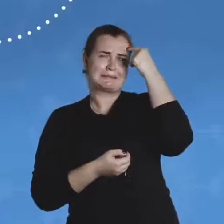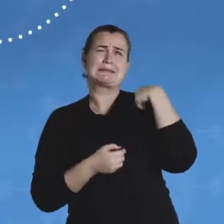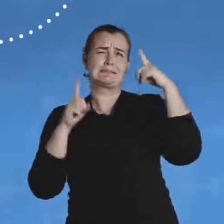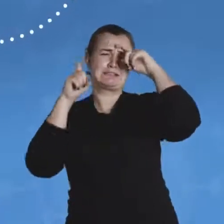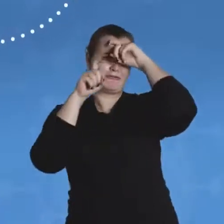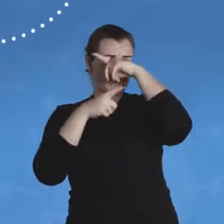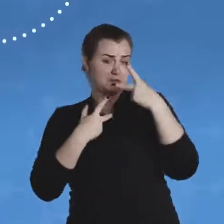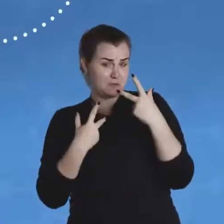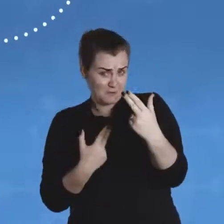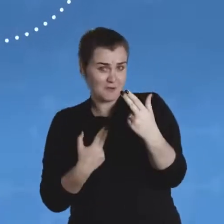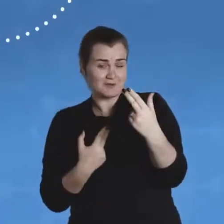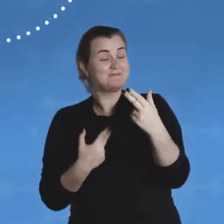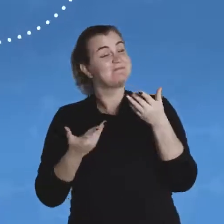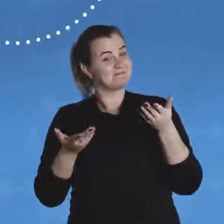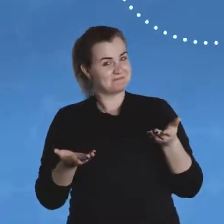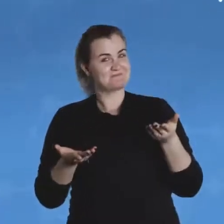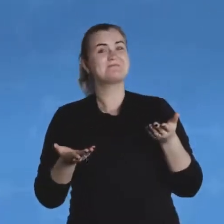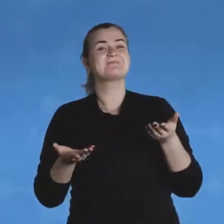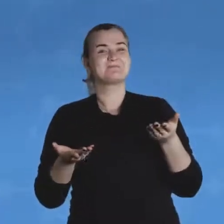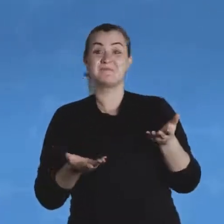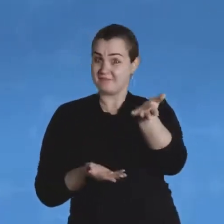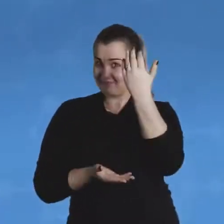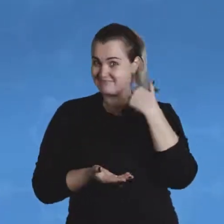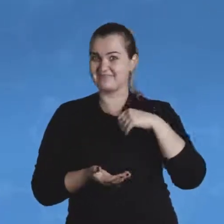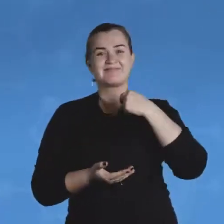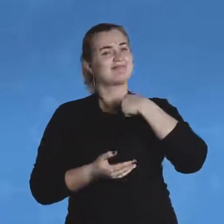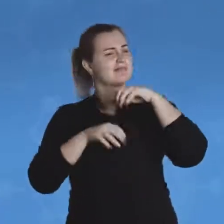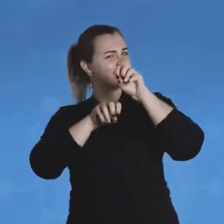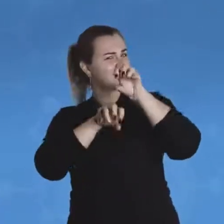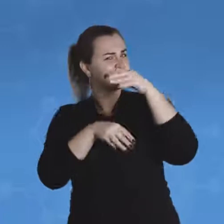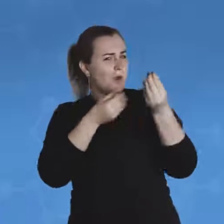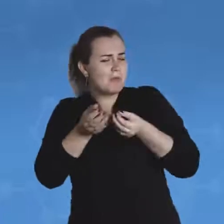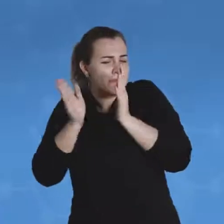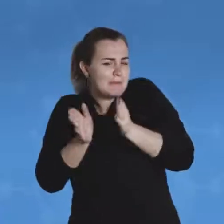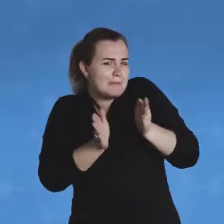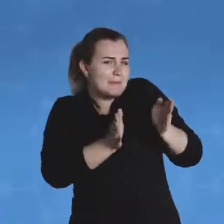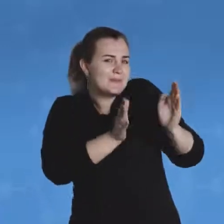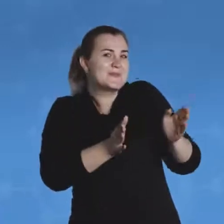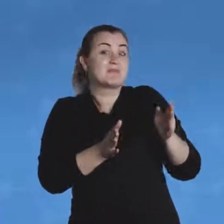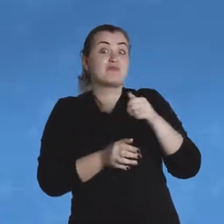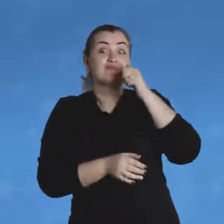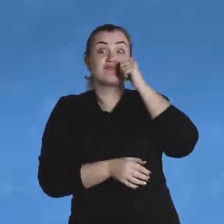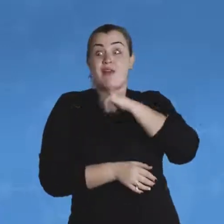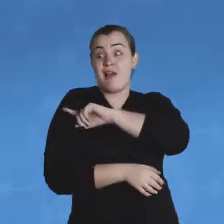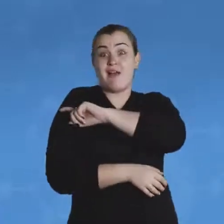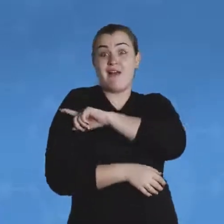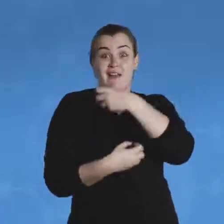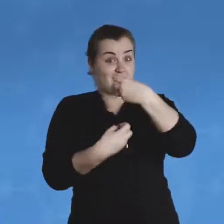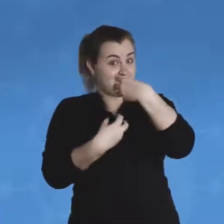difícil fazer a aplicação da insulina? Então, vem comigo que eu vou te ensinar o passo a passo que a enfermeira da unidade de saúde me